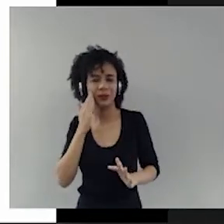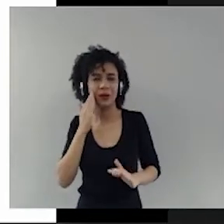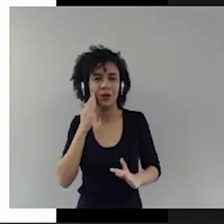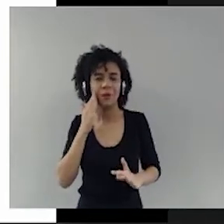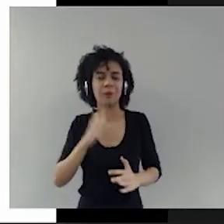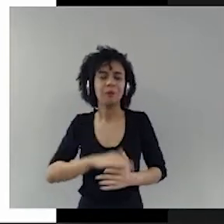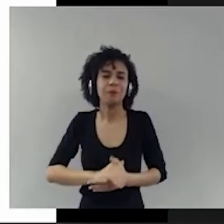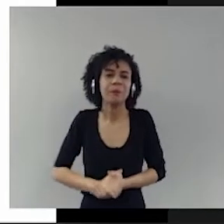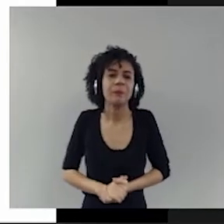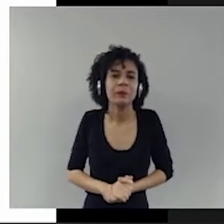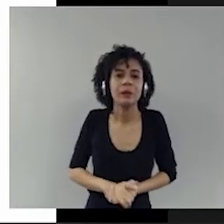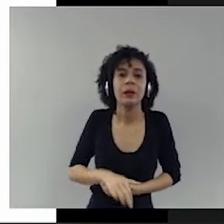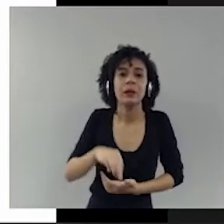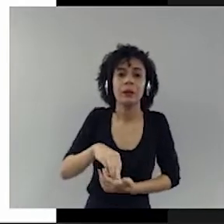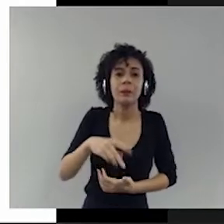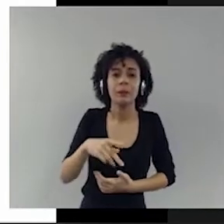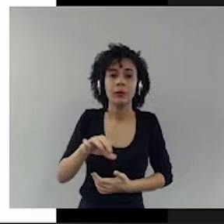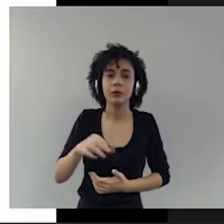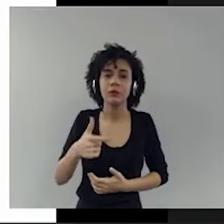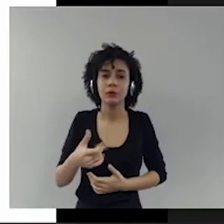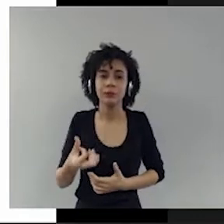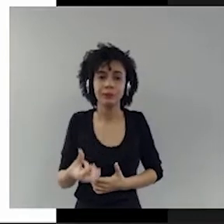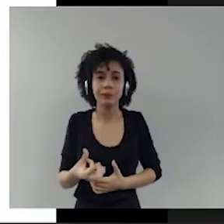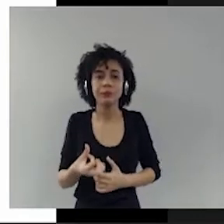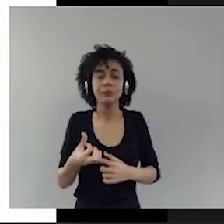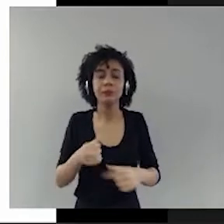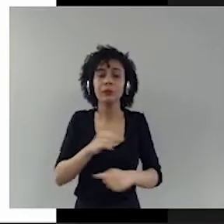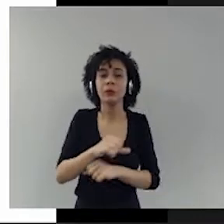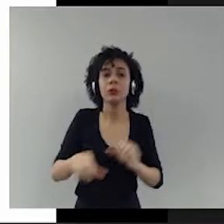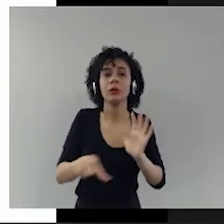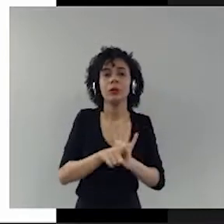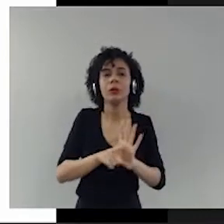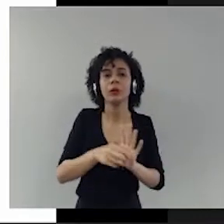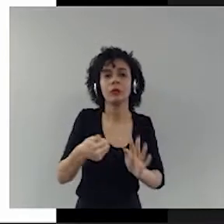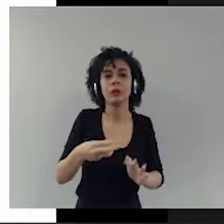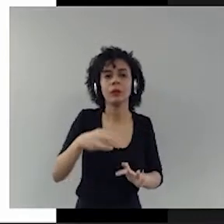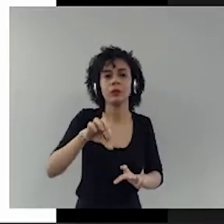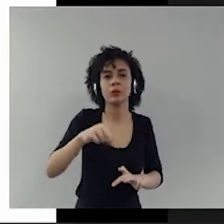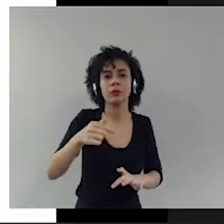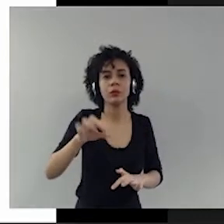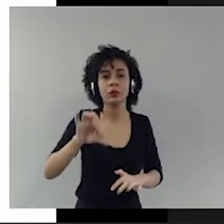com a mp 926 também alterou a lei 13979